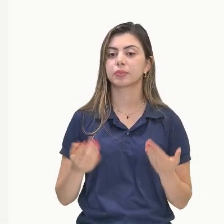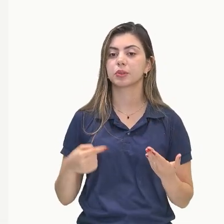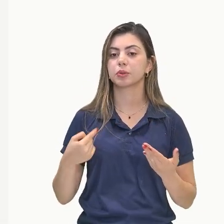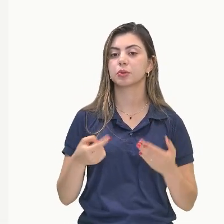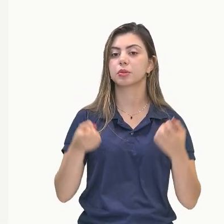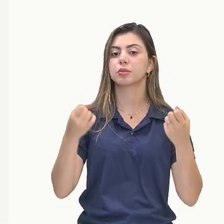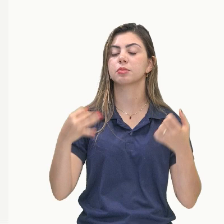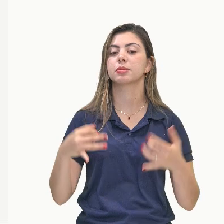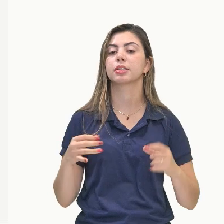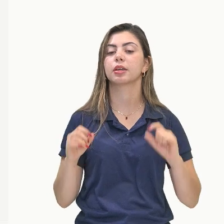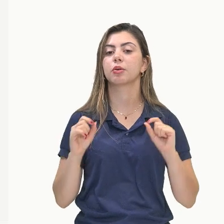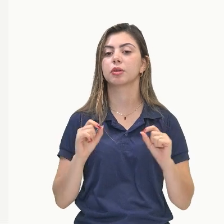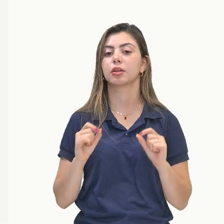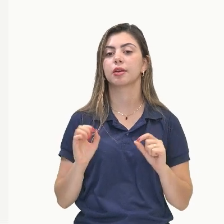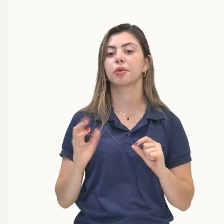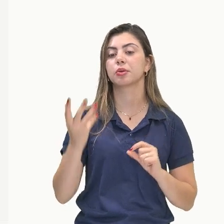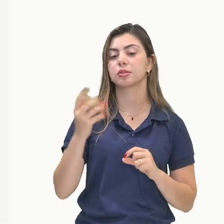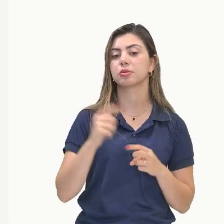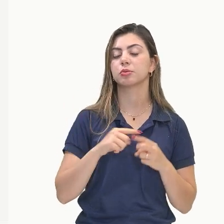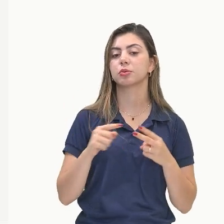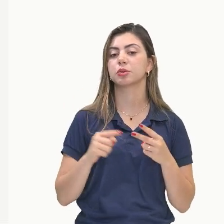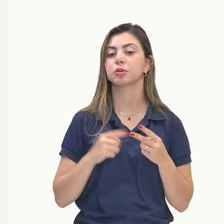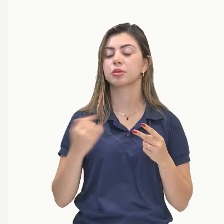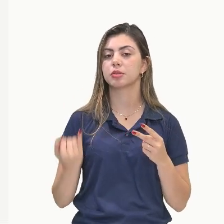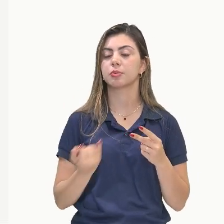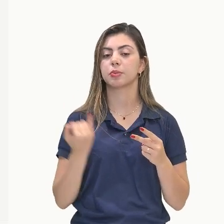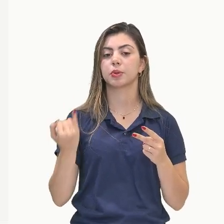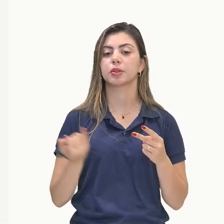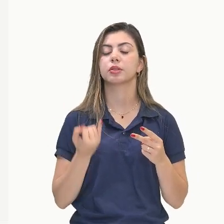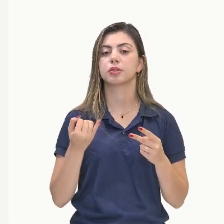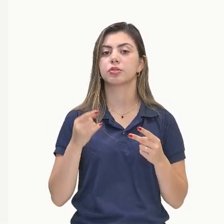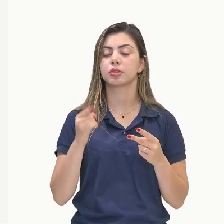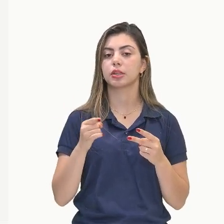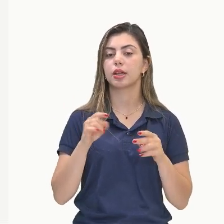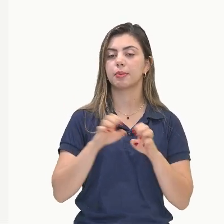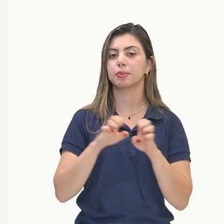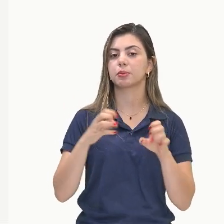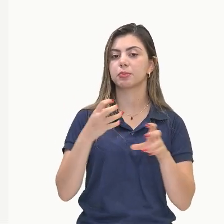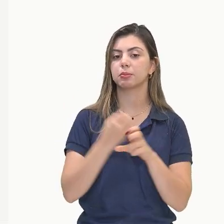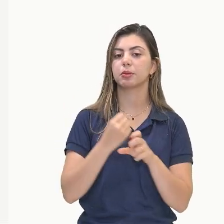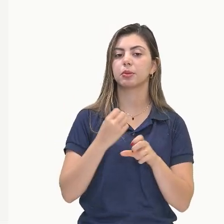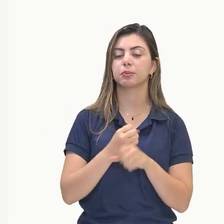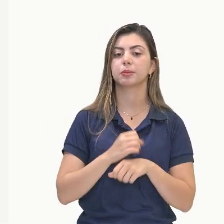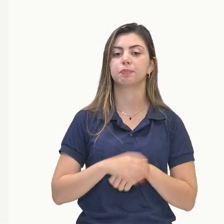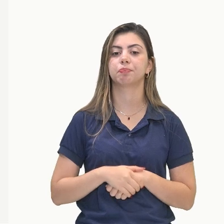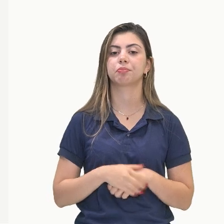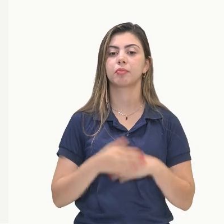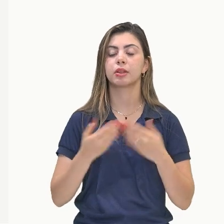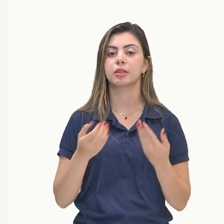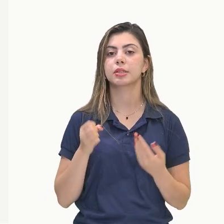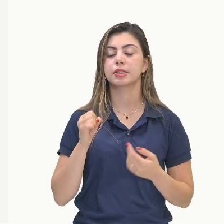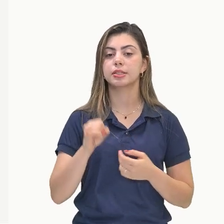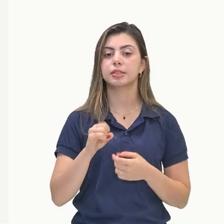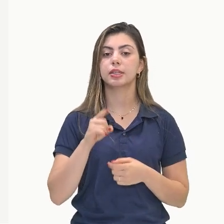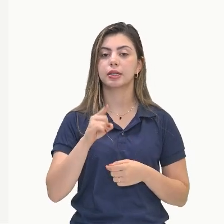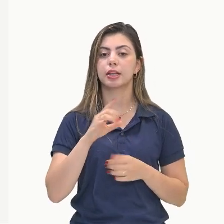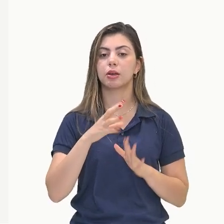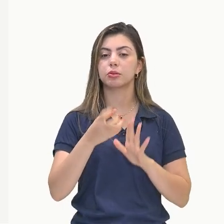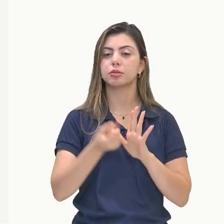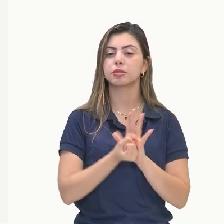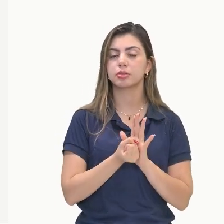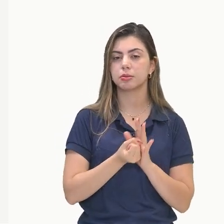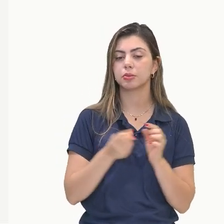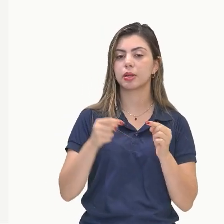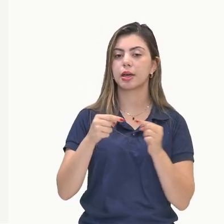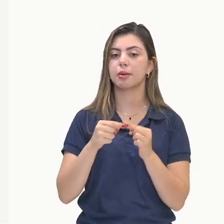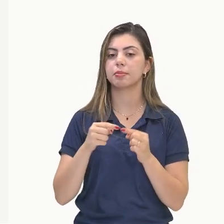destacar duas situações importantes com relação aos valores assumidos pelo ângulo θ. Quando o θ for 0 ou for